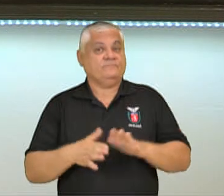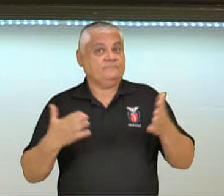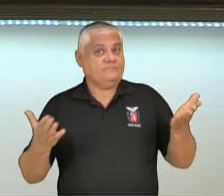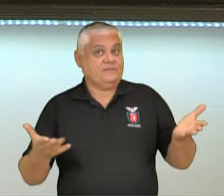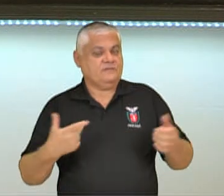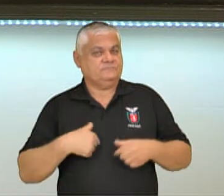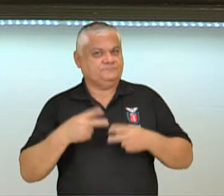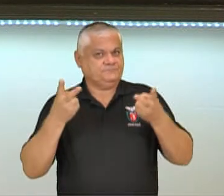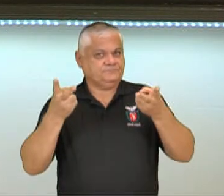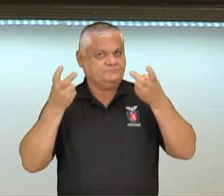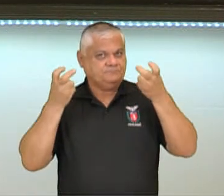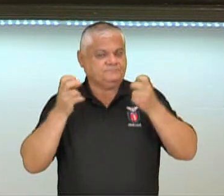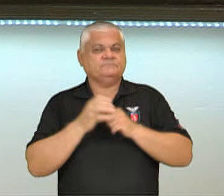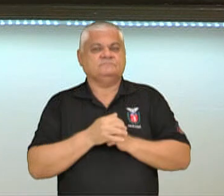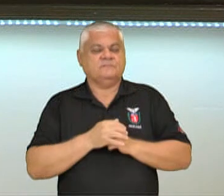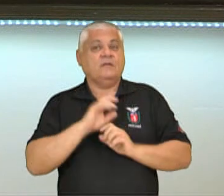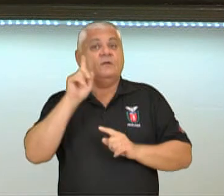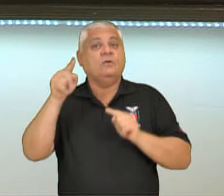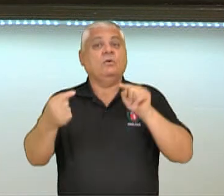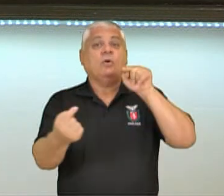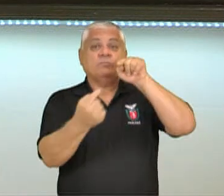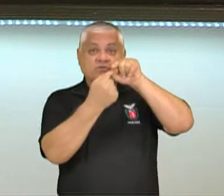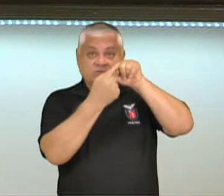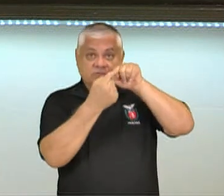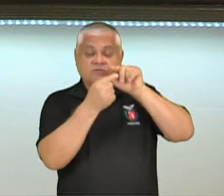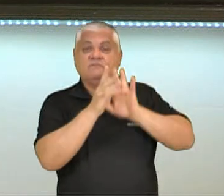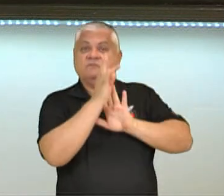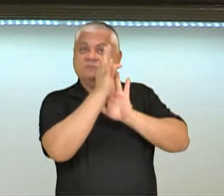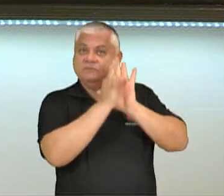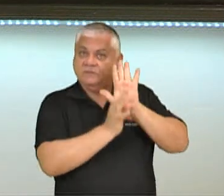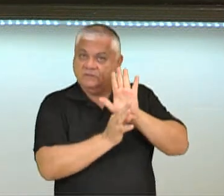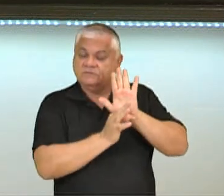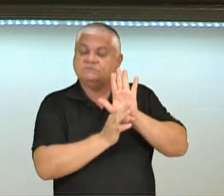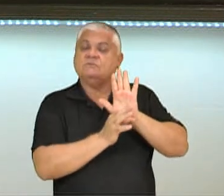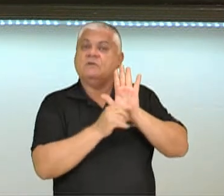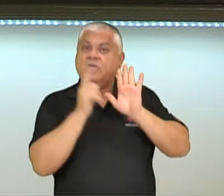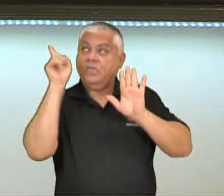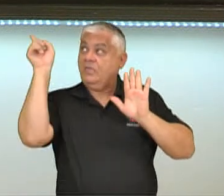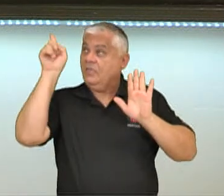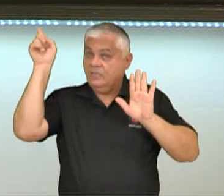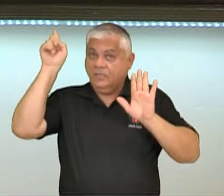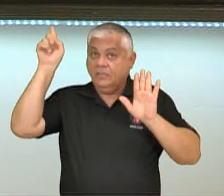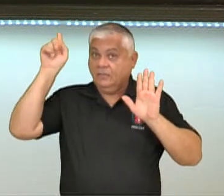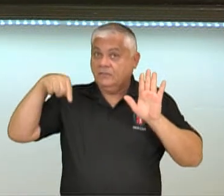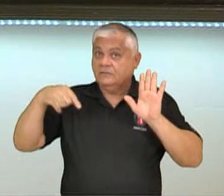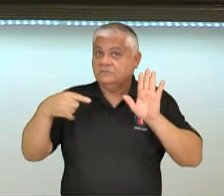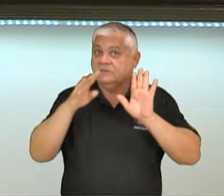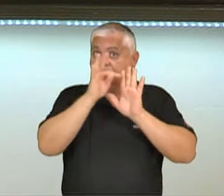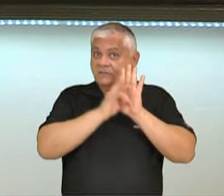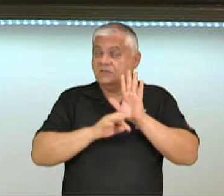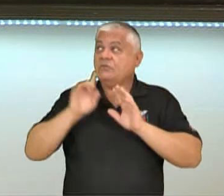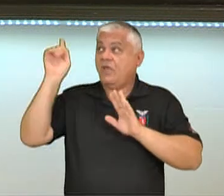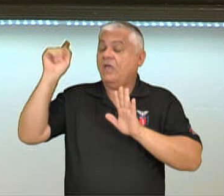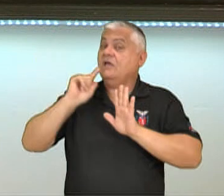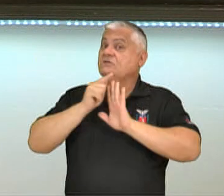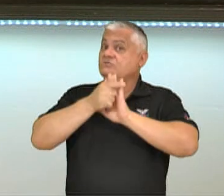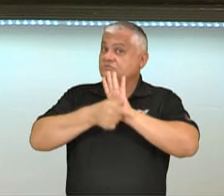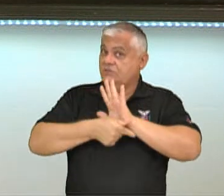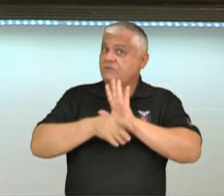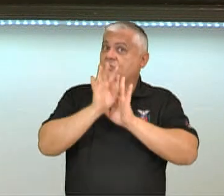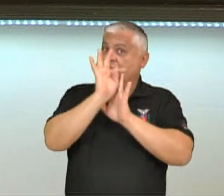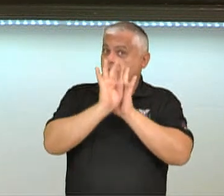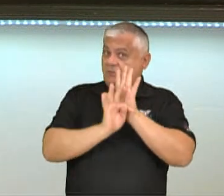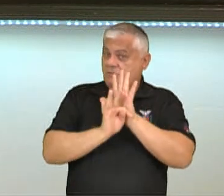Então, observem que o objetivo do texto, né, no caso, esse texto que estamos analisando, a gente chama de gênero